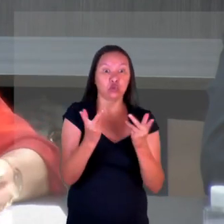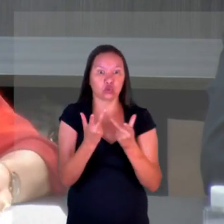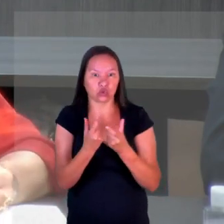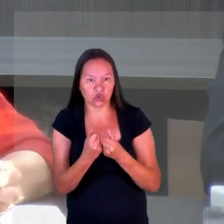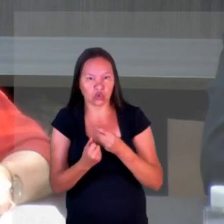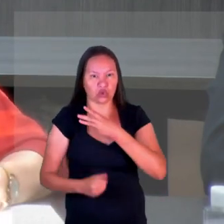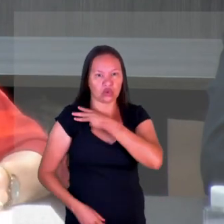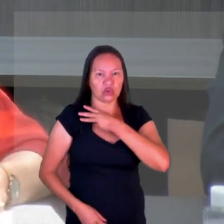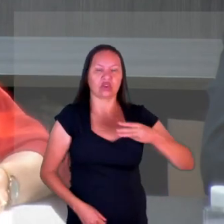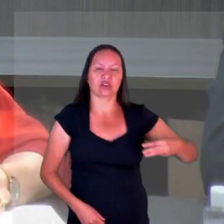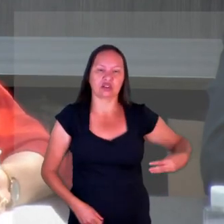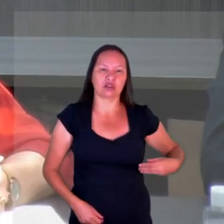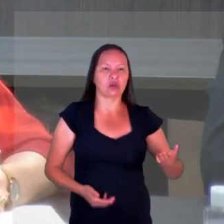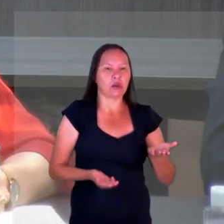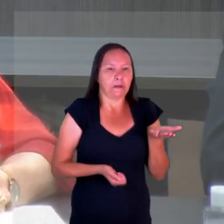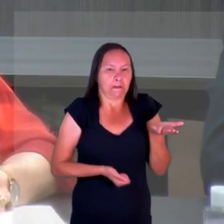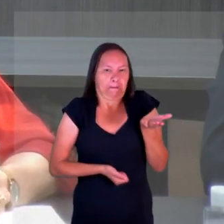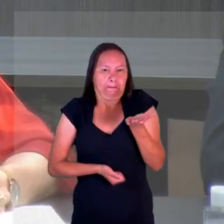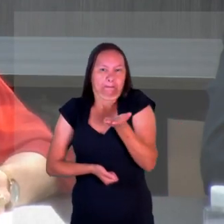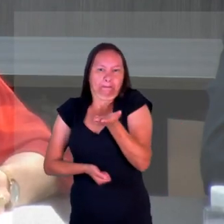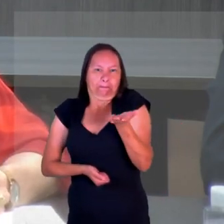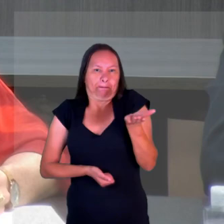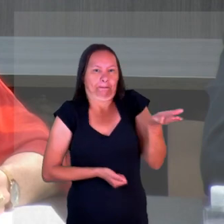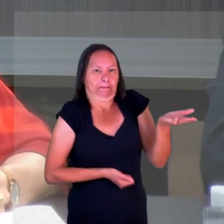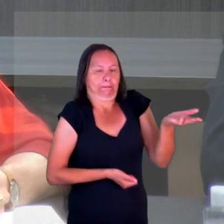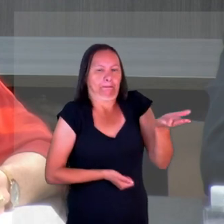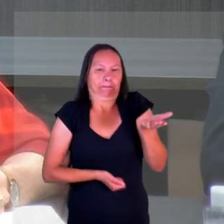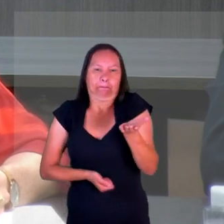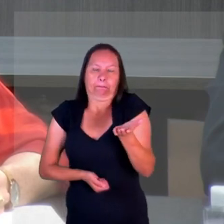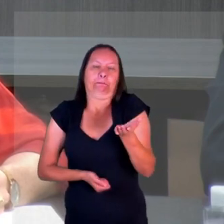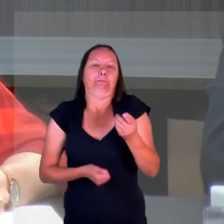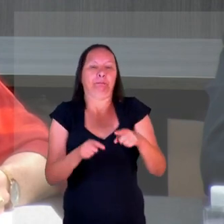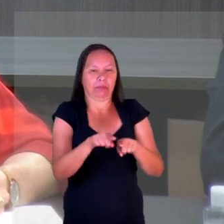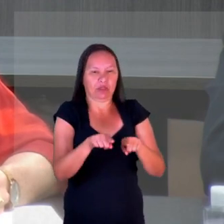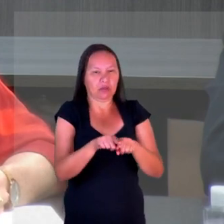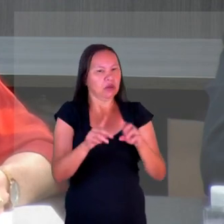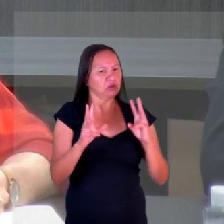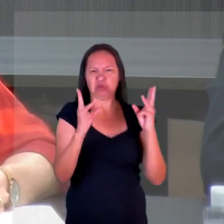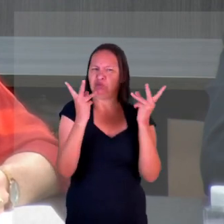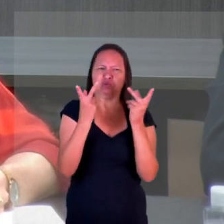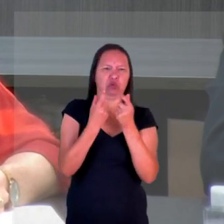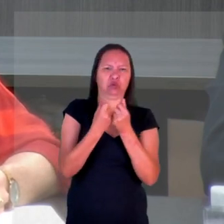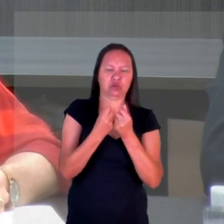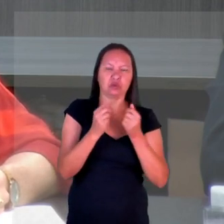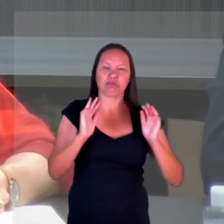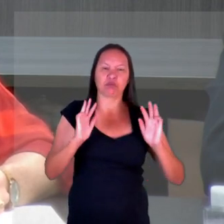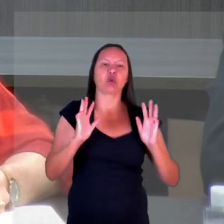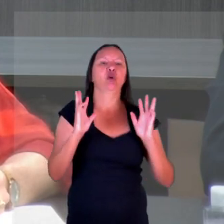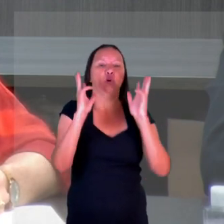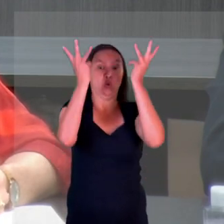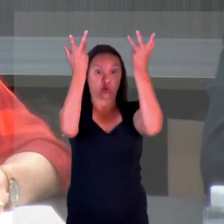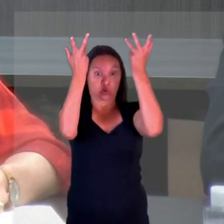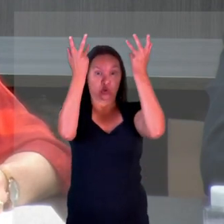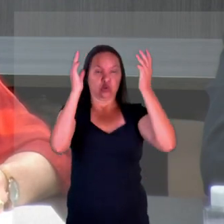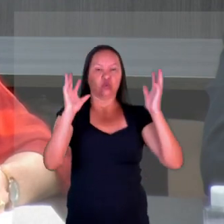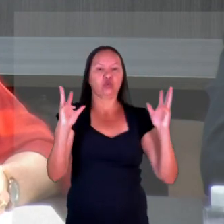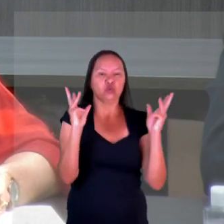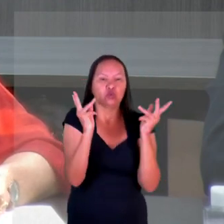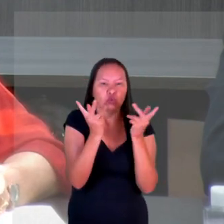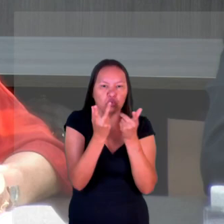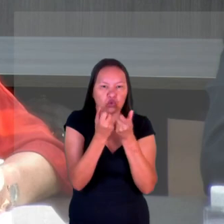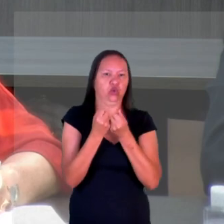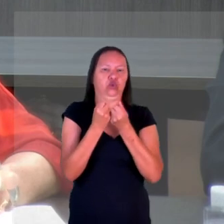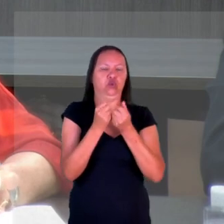garçons e etc este momento este evento só é possível porque todos estão